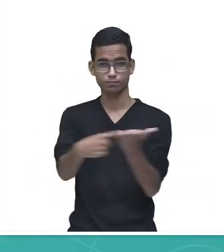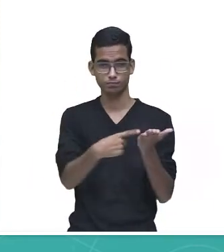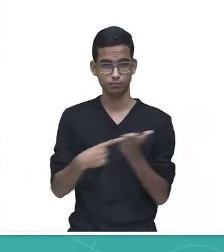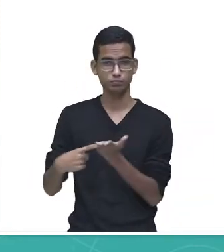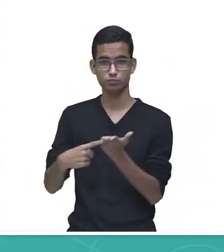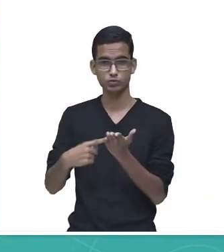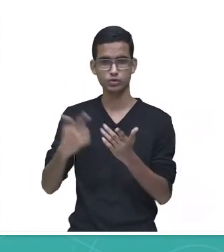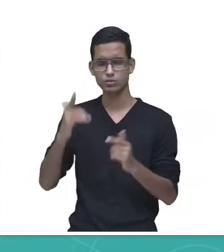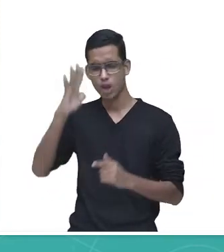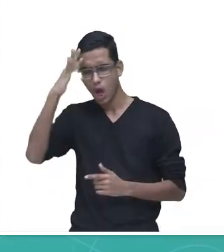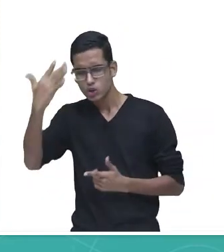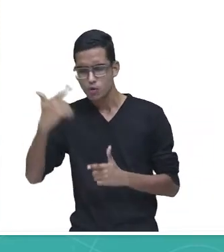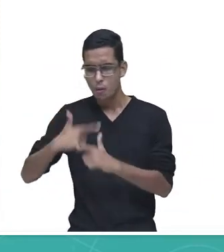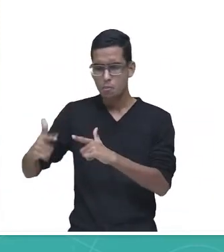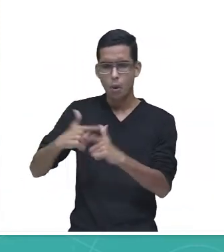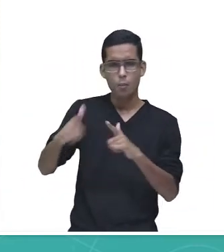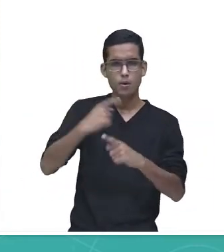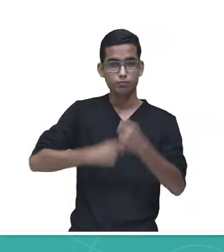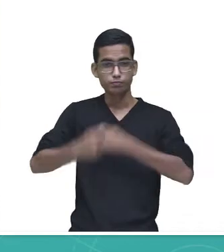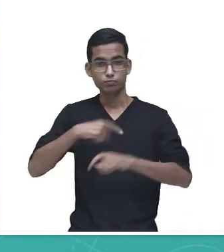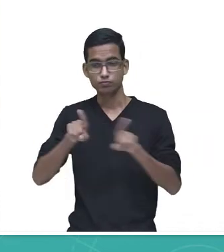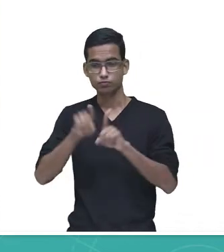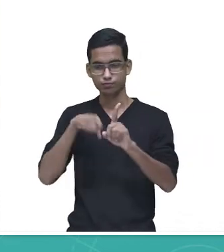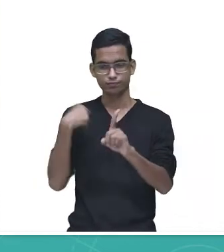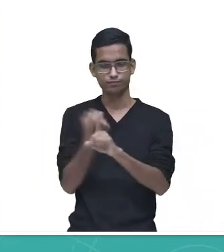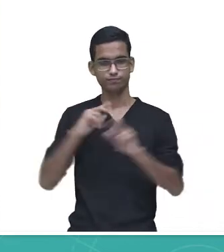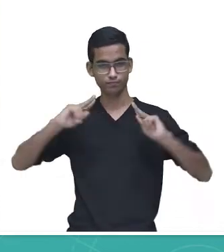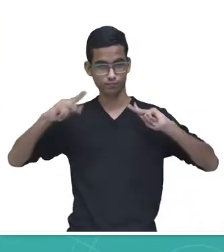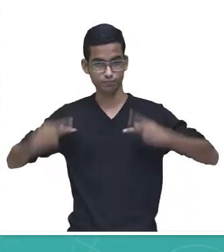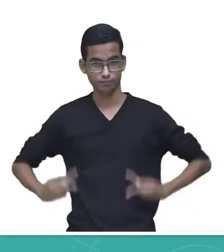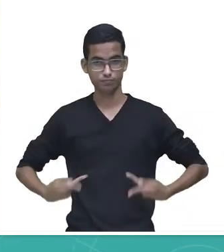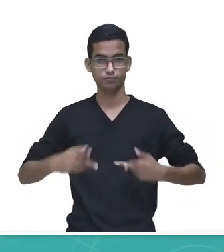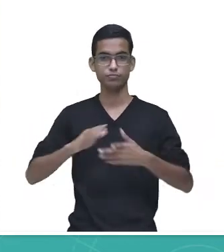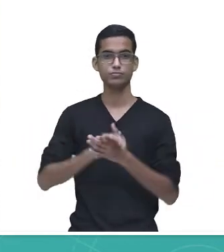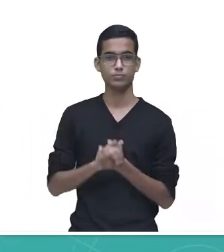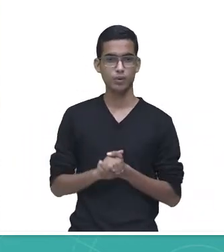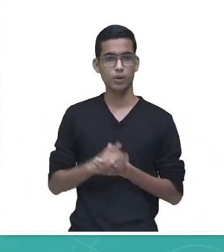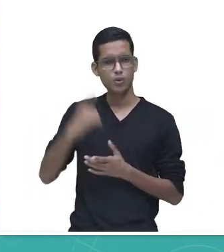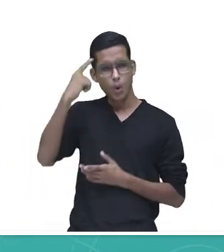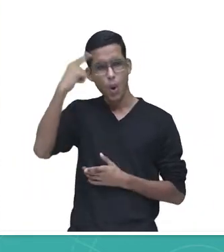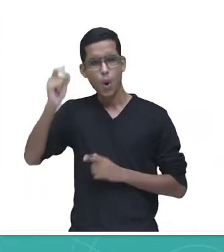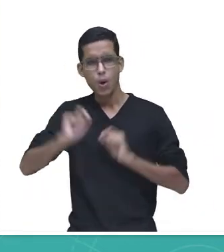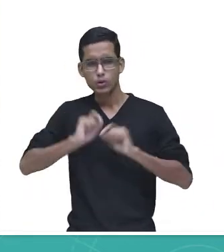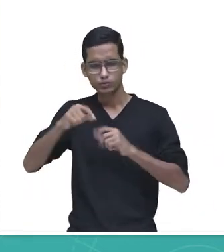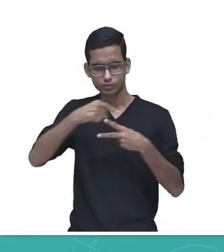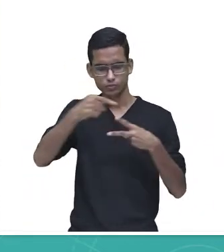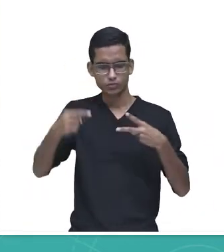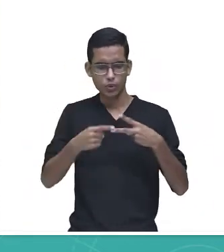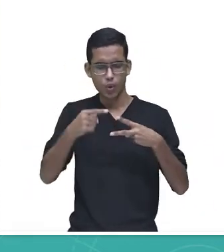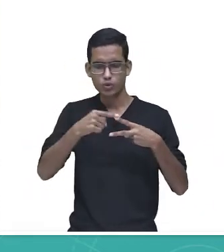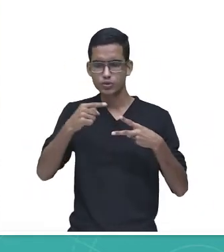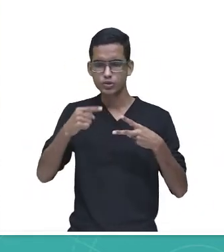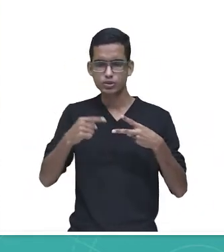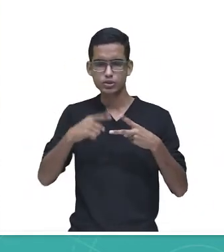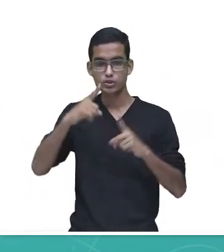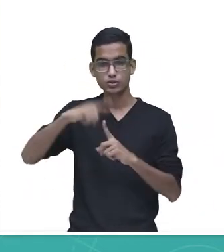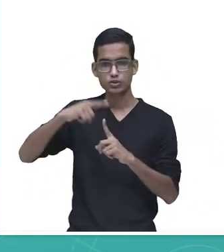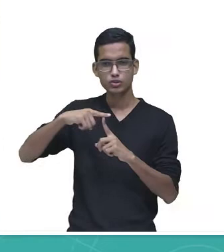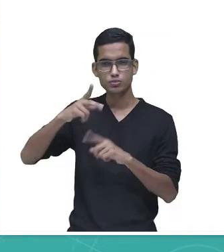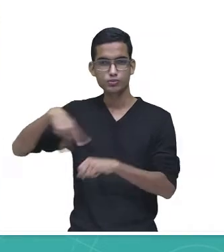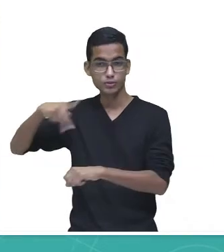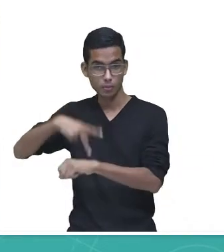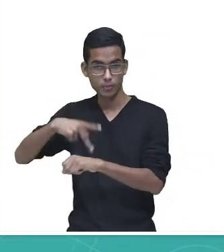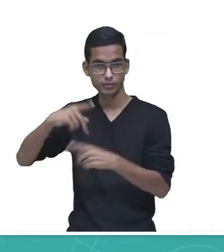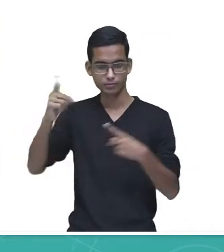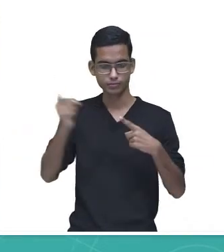problemas econômicos, sociais e humanitários. Surge a ideia da existência de dois mundos, países